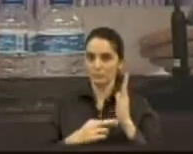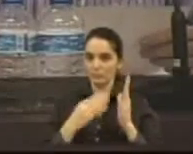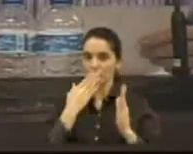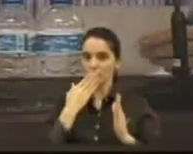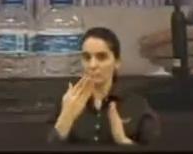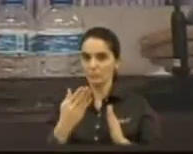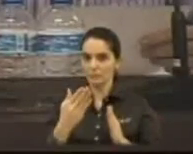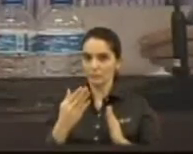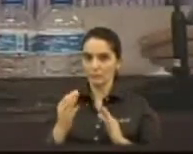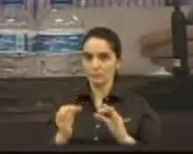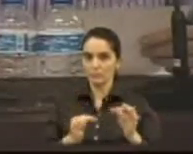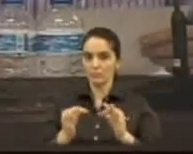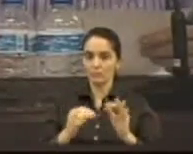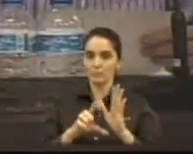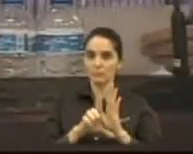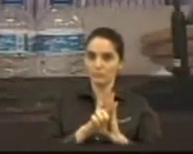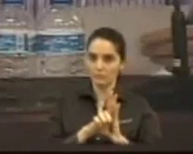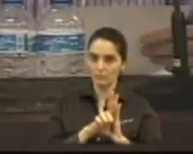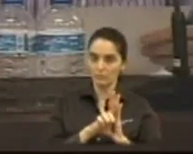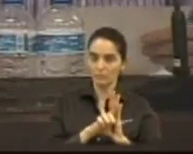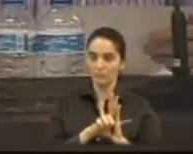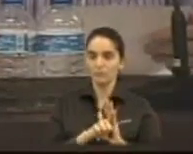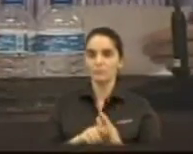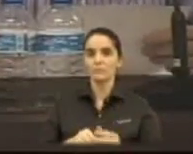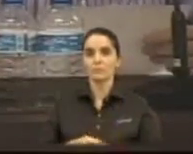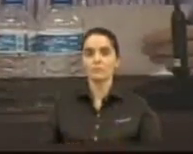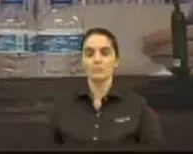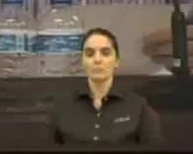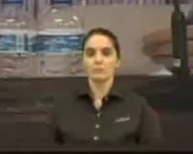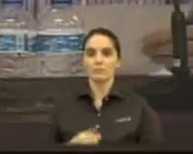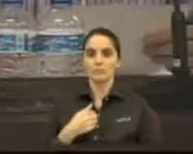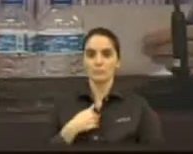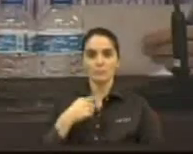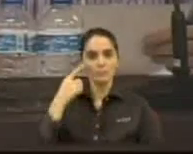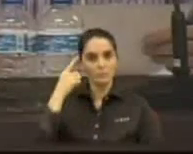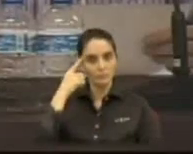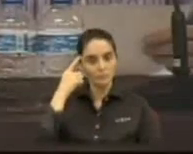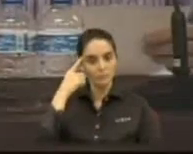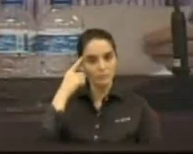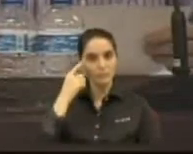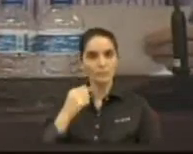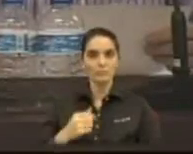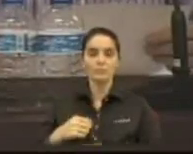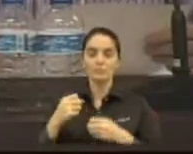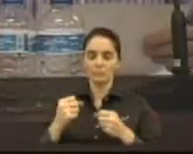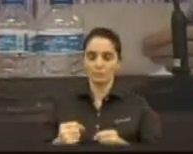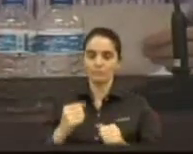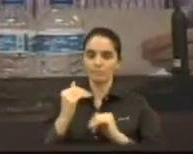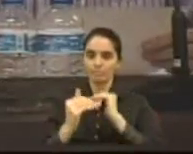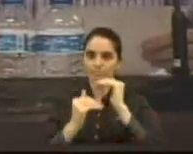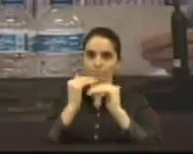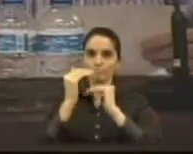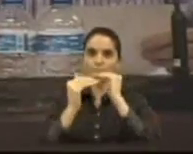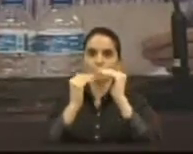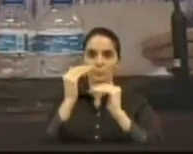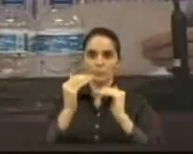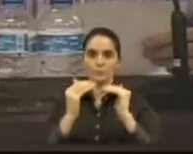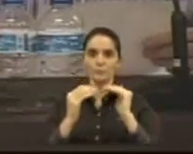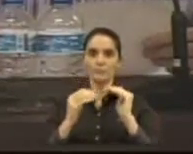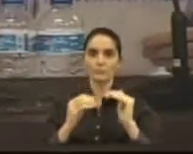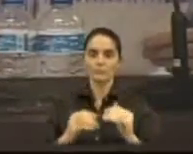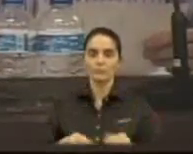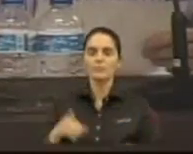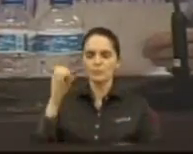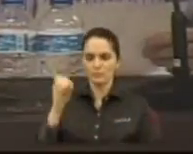do projeto de lei em epígrafe e, salvo o melhor juízo, a matéria pode prosperar, sendo constitucional